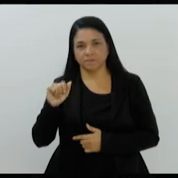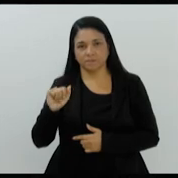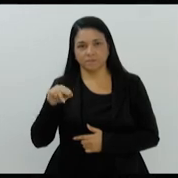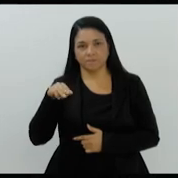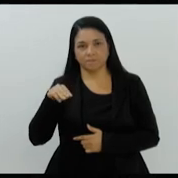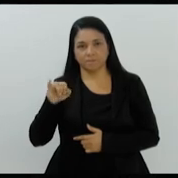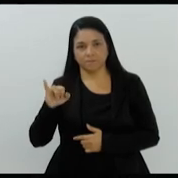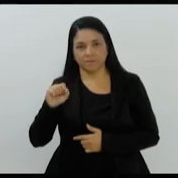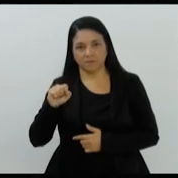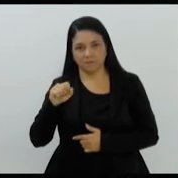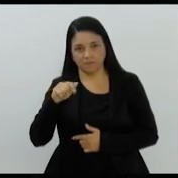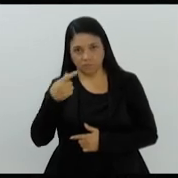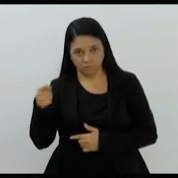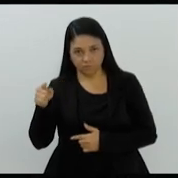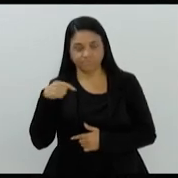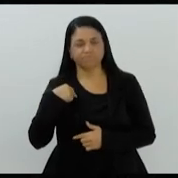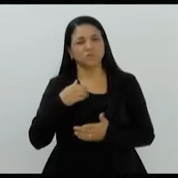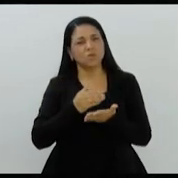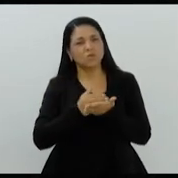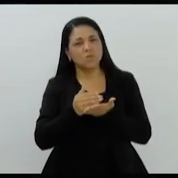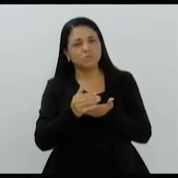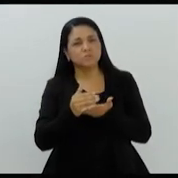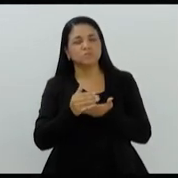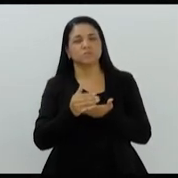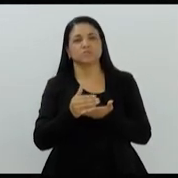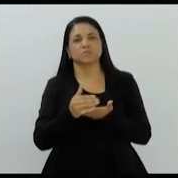Mas isso começou a acontecer